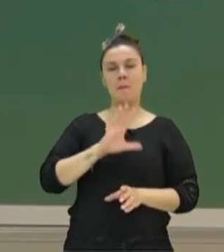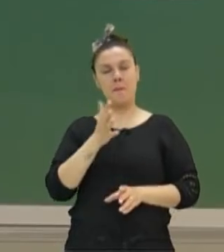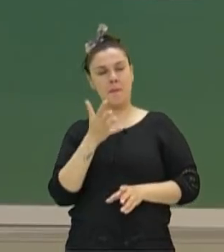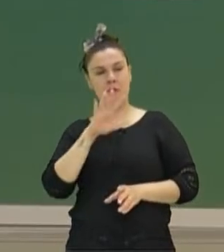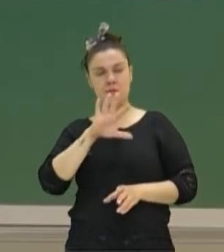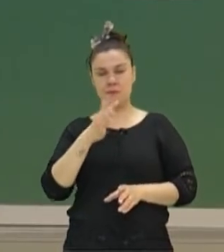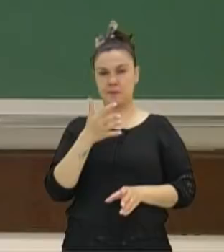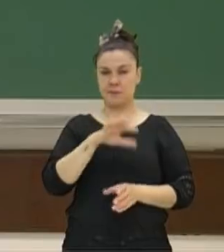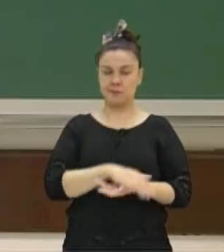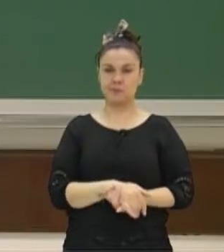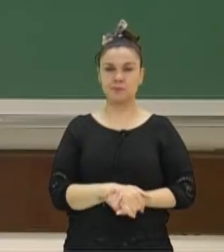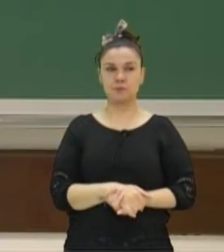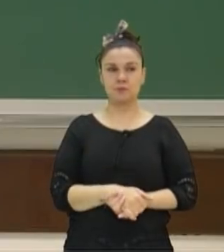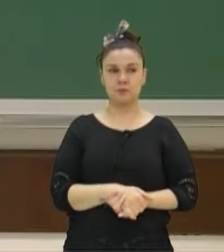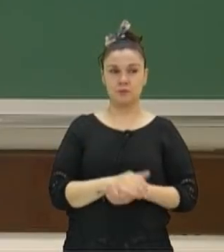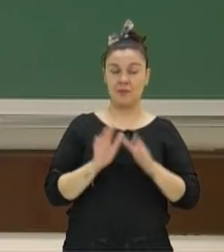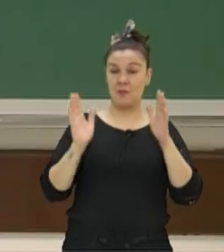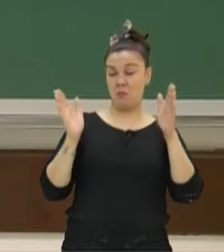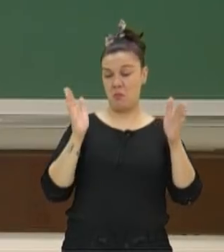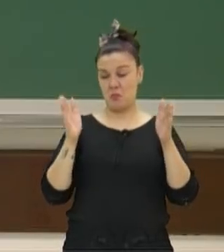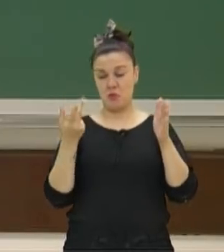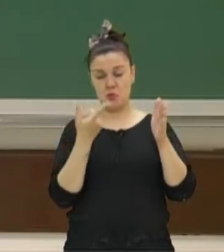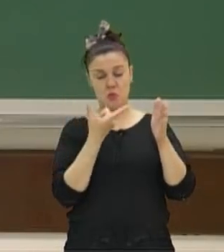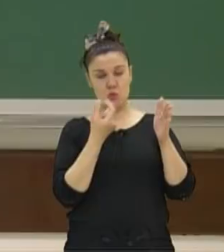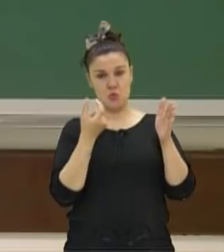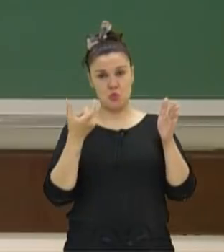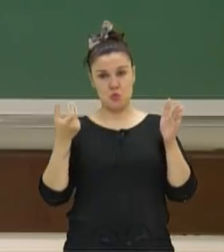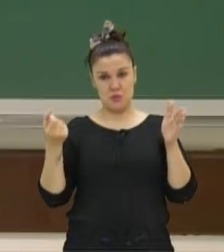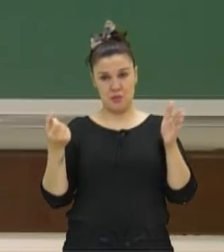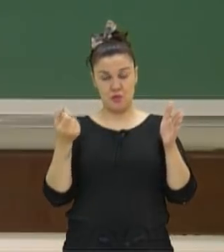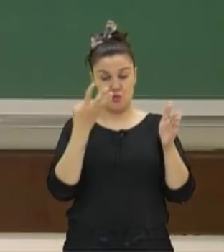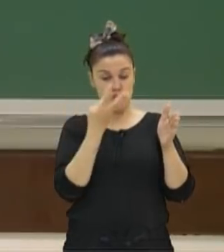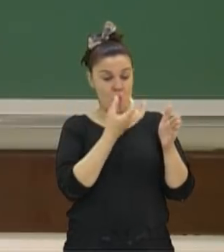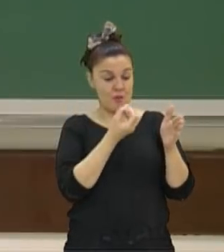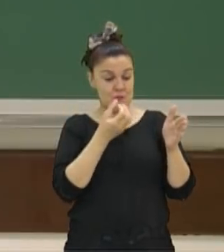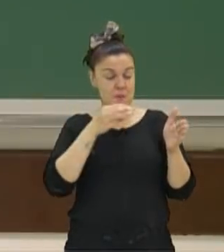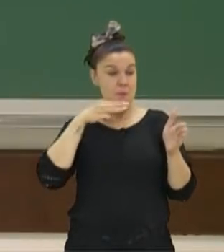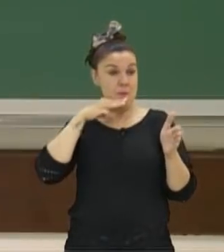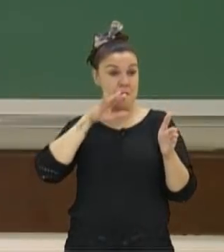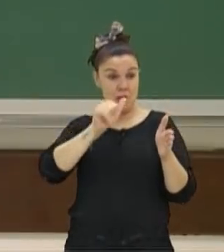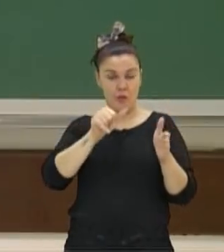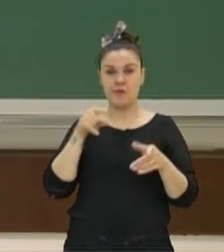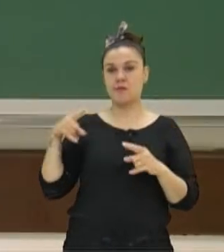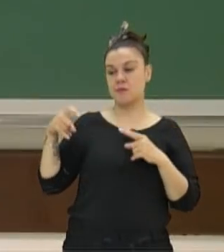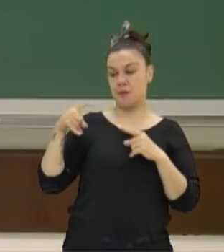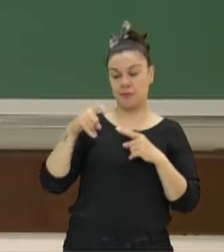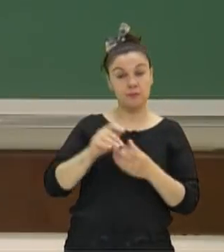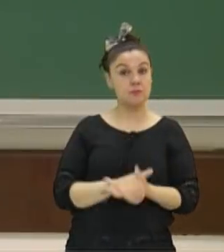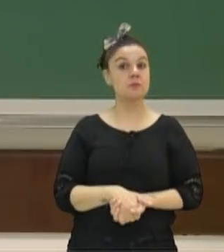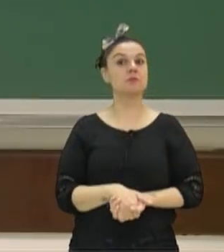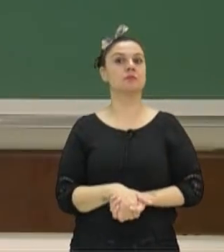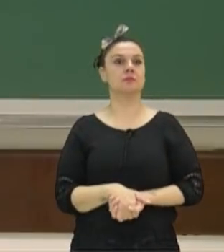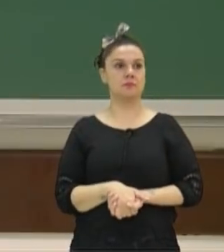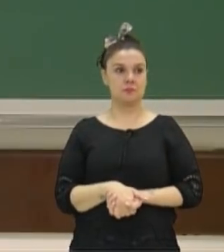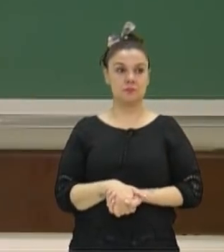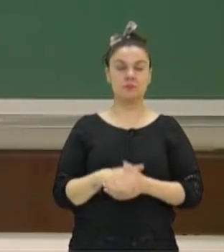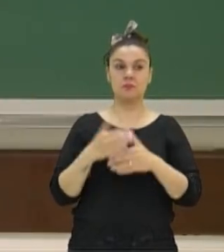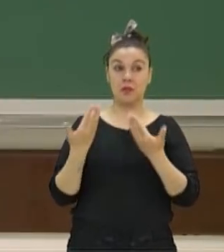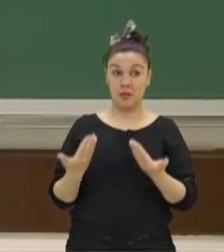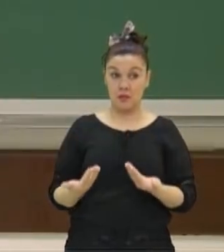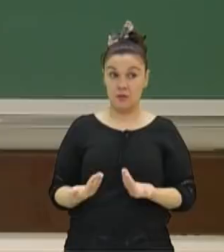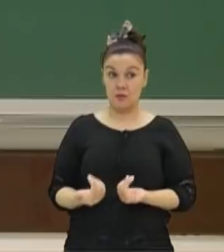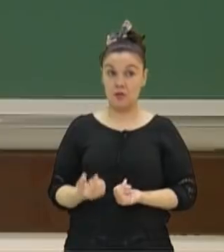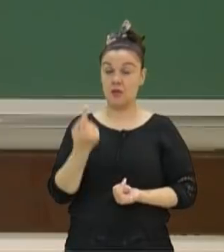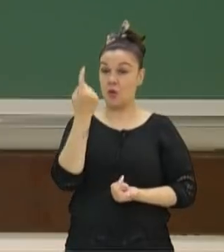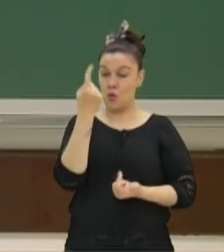existem aproximadamente entre 200 até 400 milhões de espermatozoides. Então